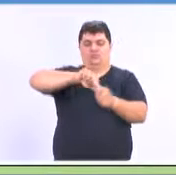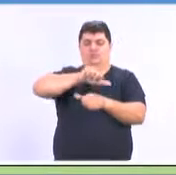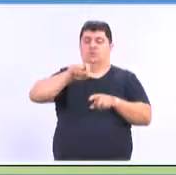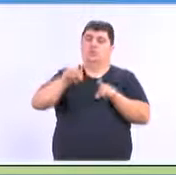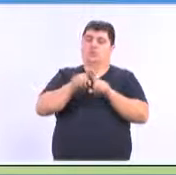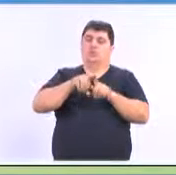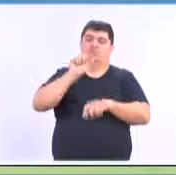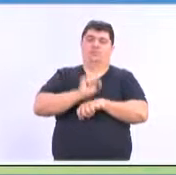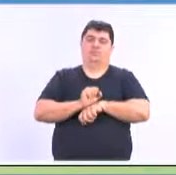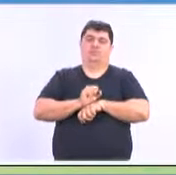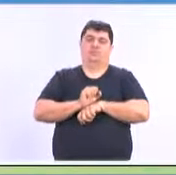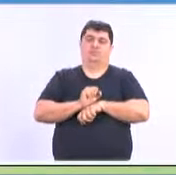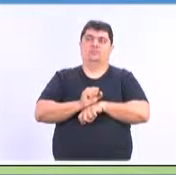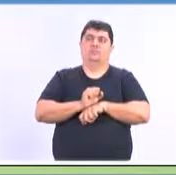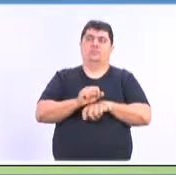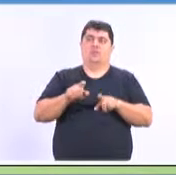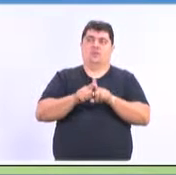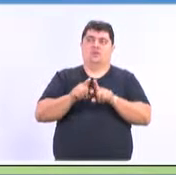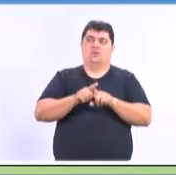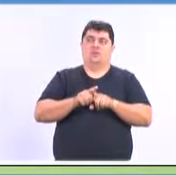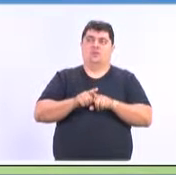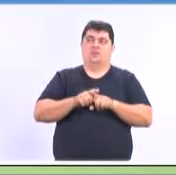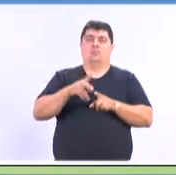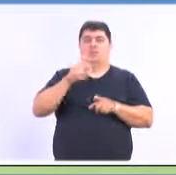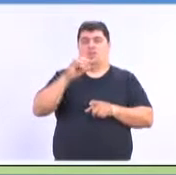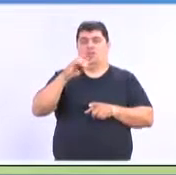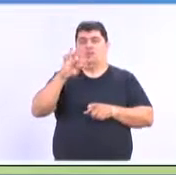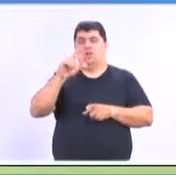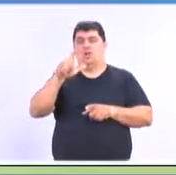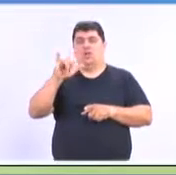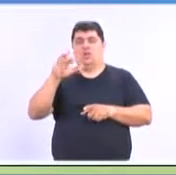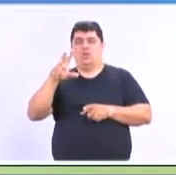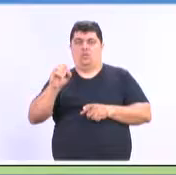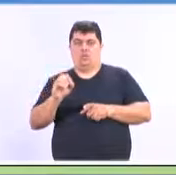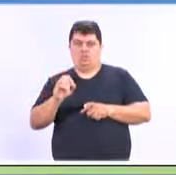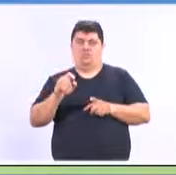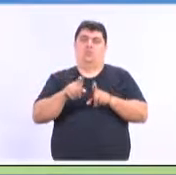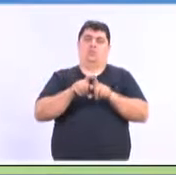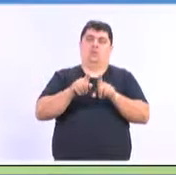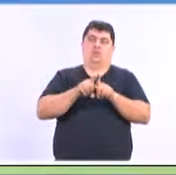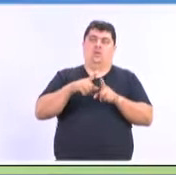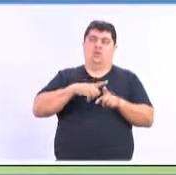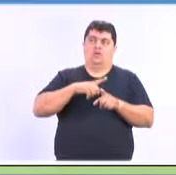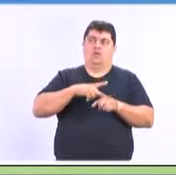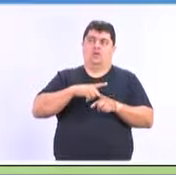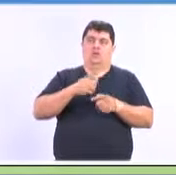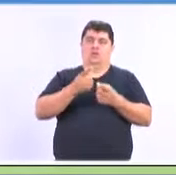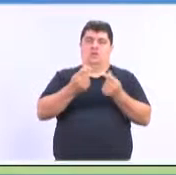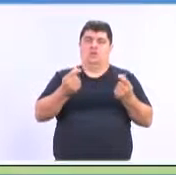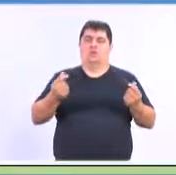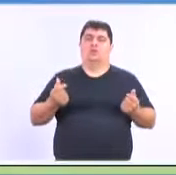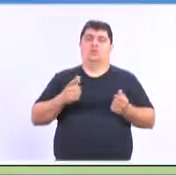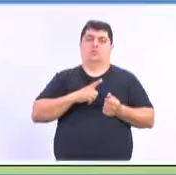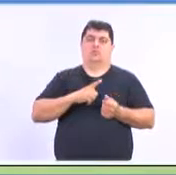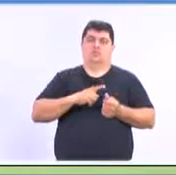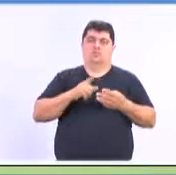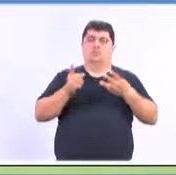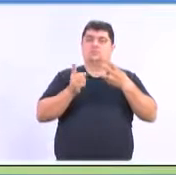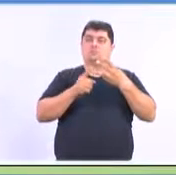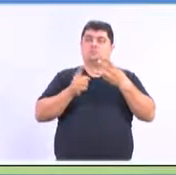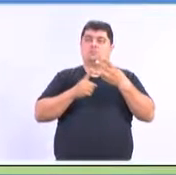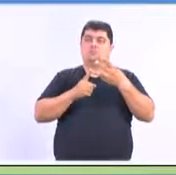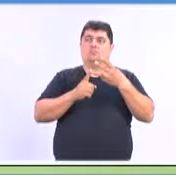não circulante. E nós temos ainda o patrimônio líquido. A receita a gente vai falar mais na DRE. No nível